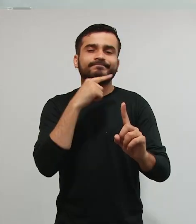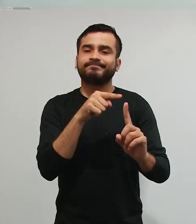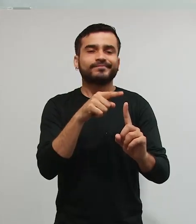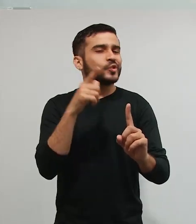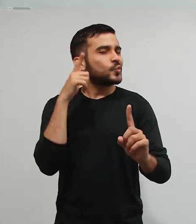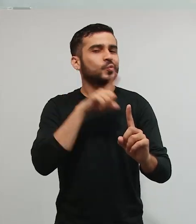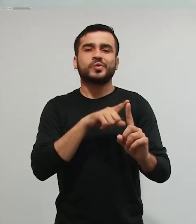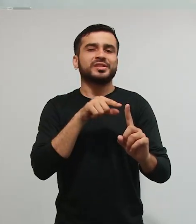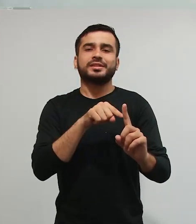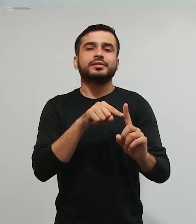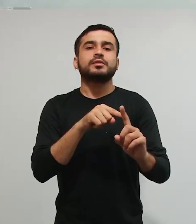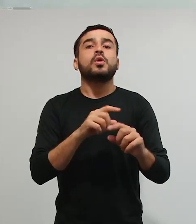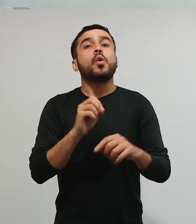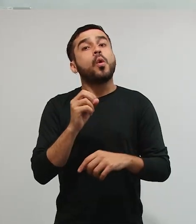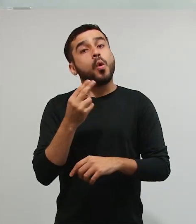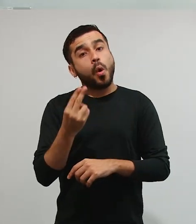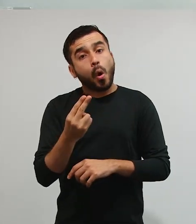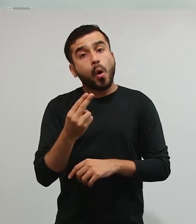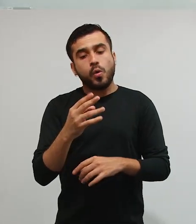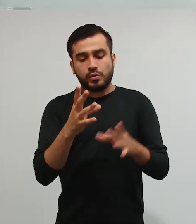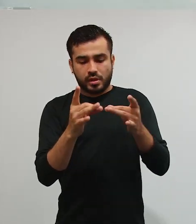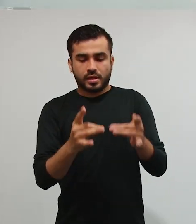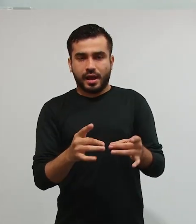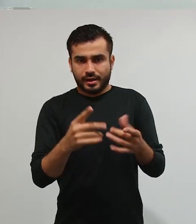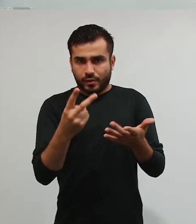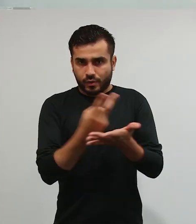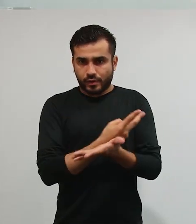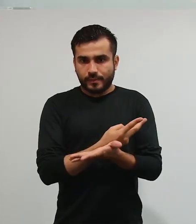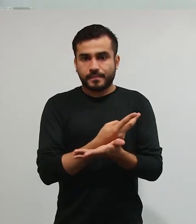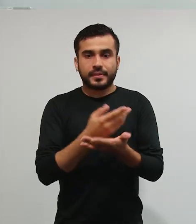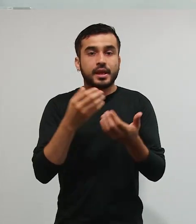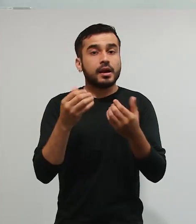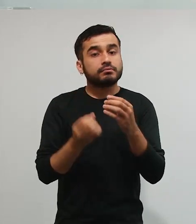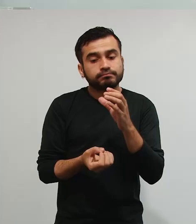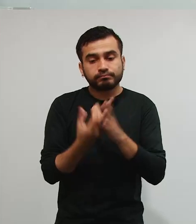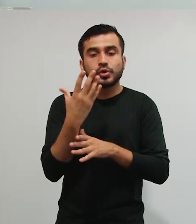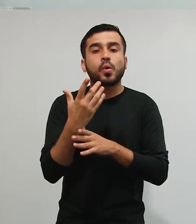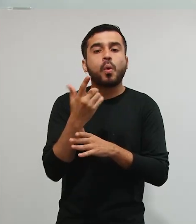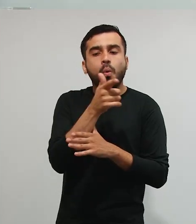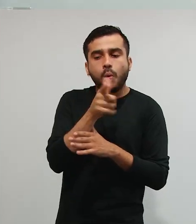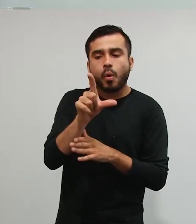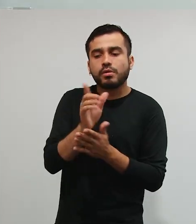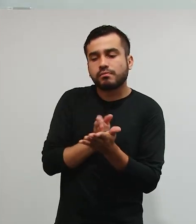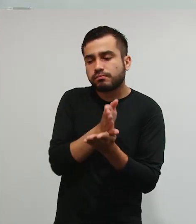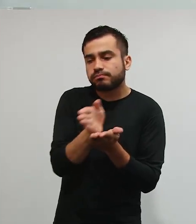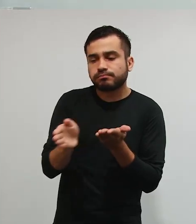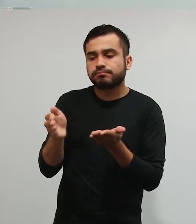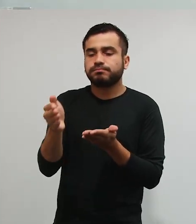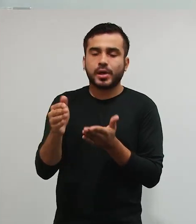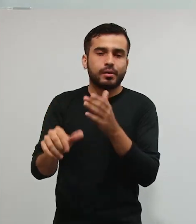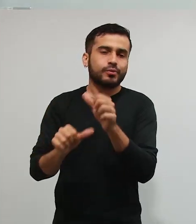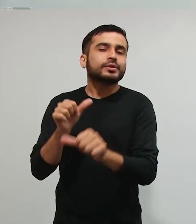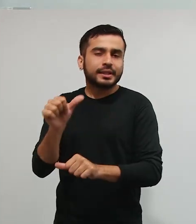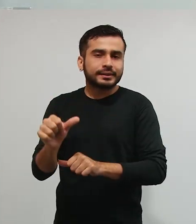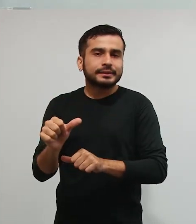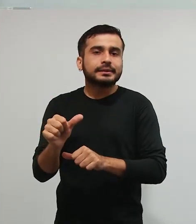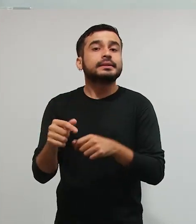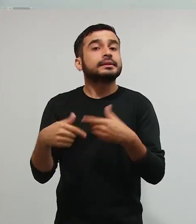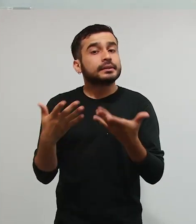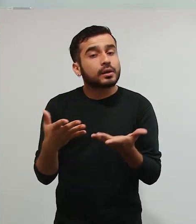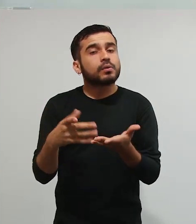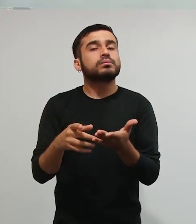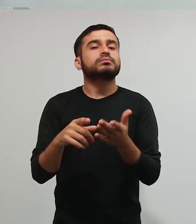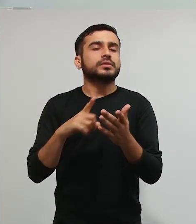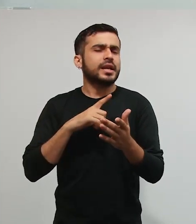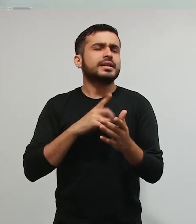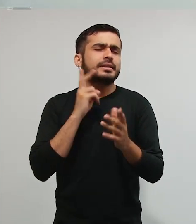foi totalmente alcançado. Ou por causa desses percalços abriu-se um outro leque de investigação. Então,